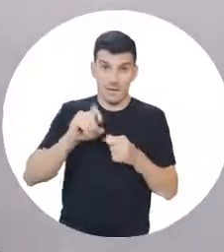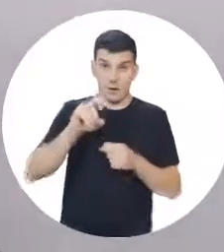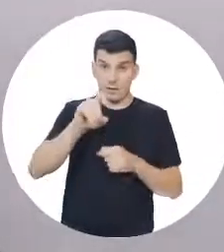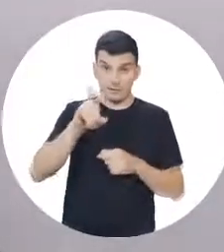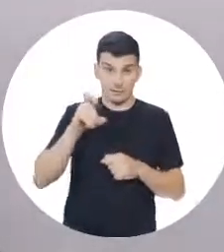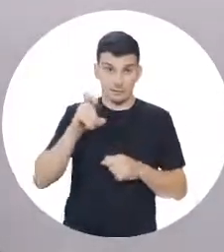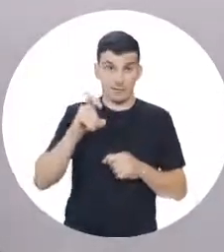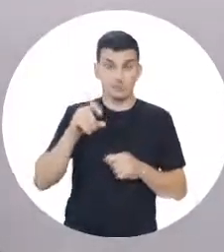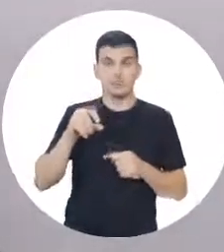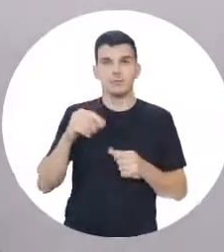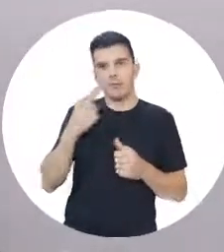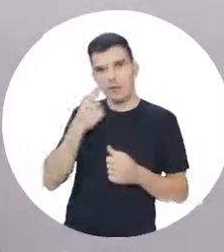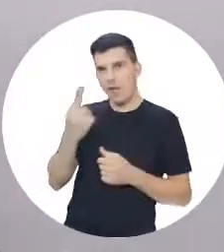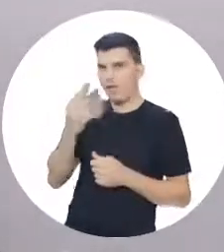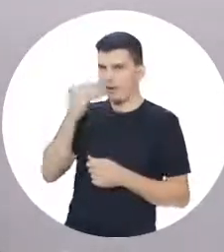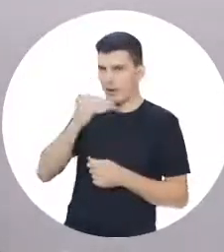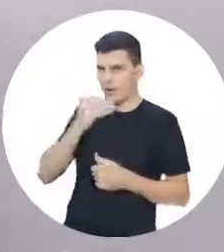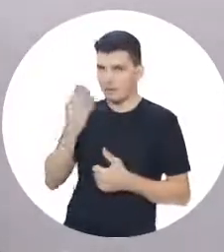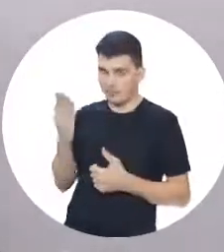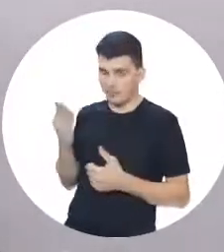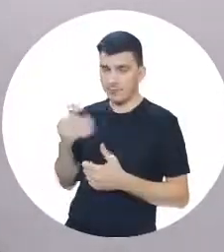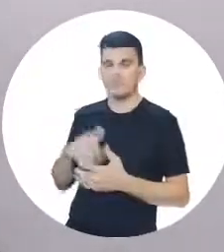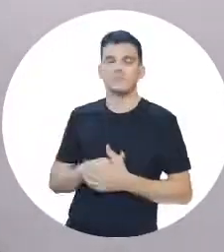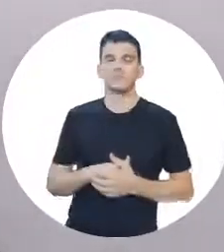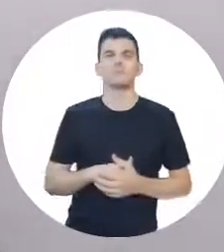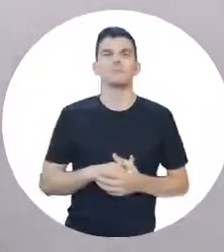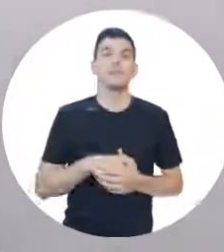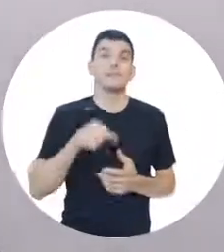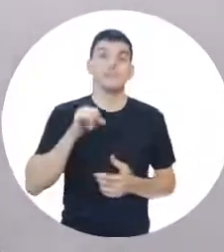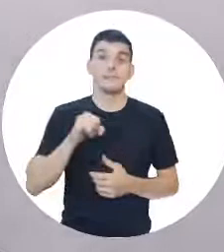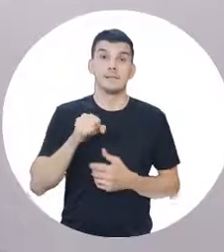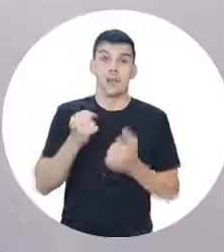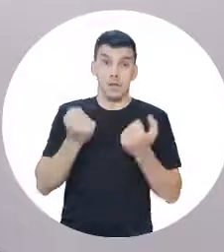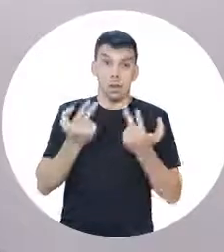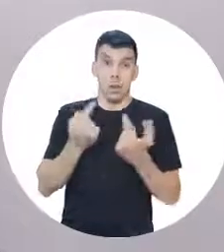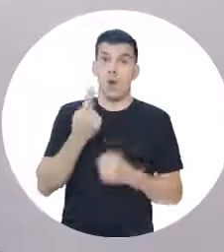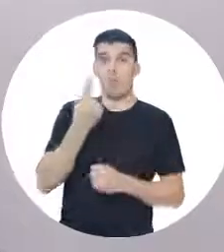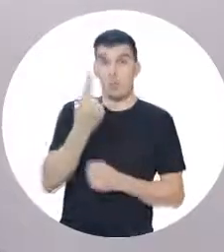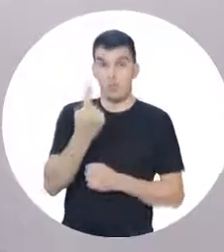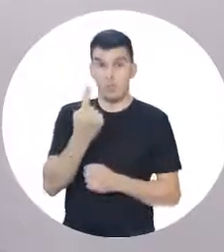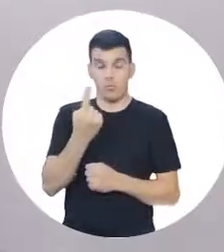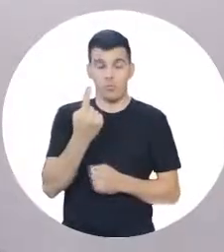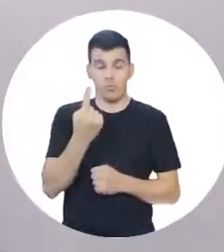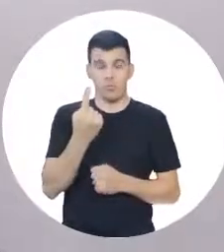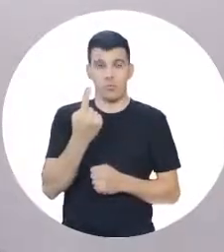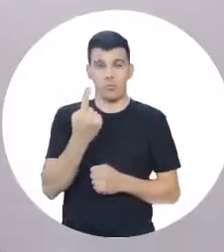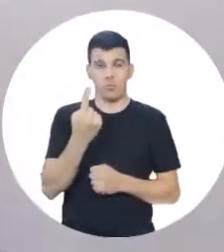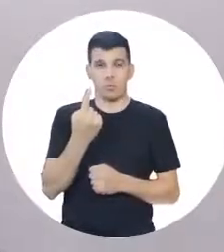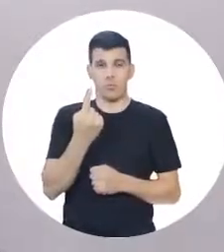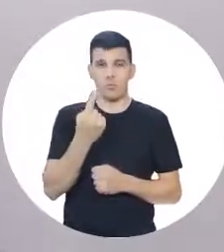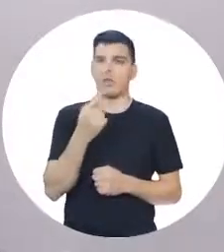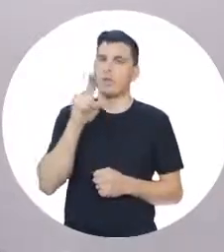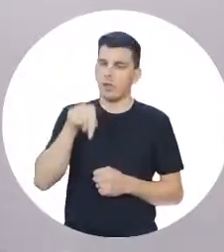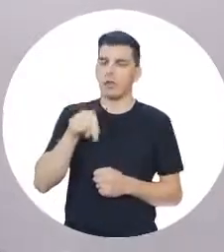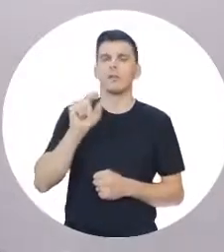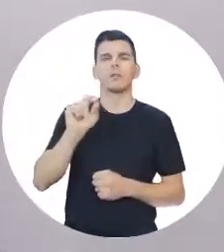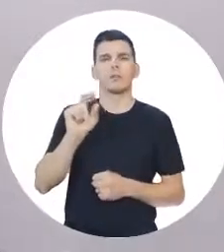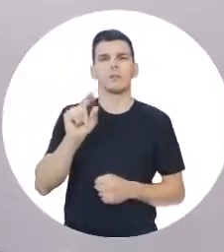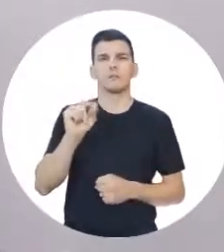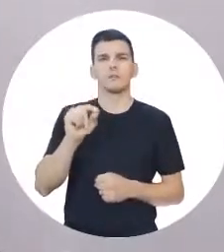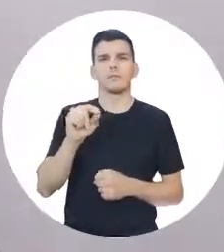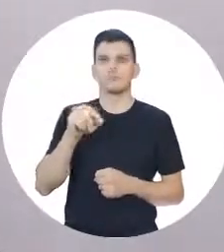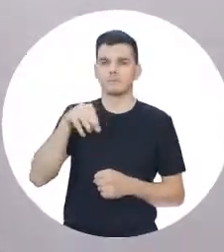fizer oxigênio menos hidrogênio e dá zero, ele é fraco. Se for igual a 1, ele é